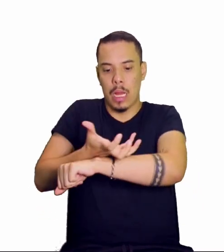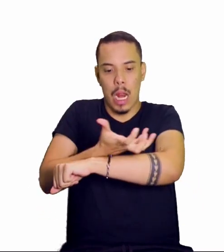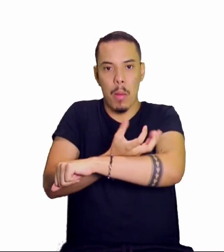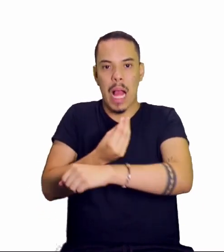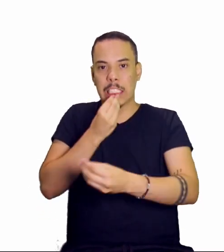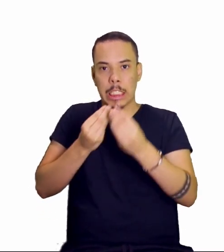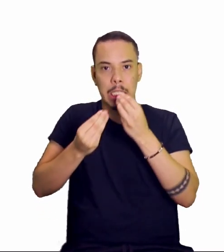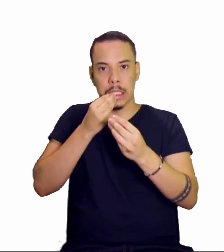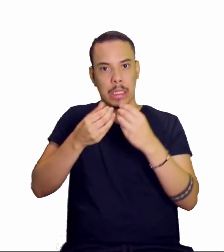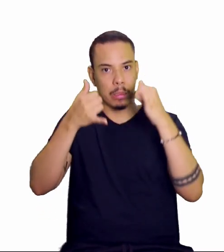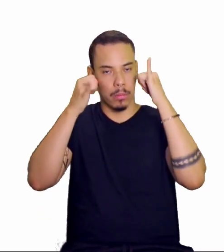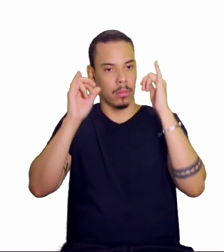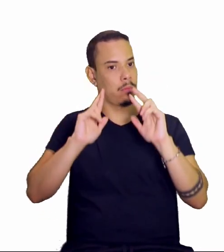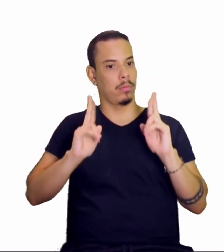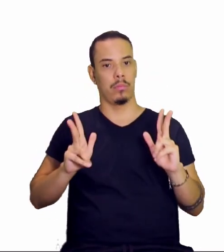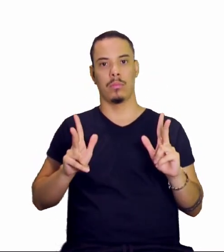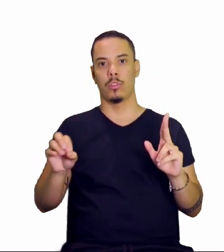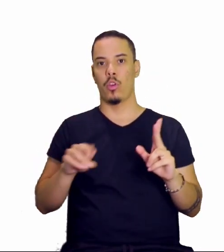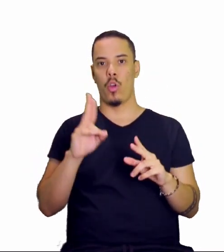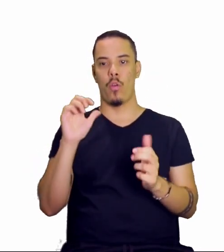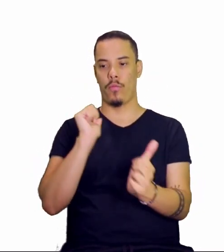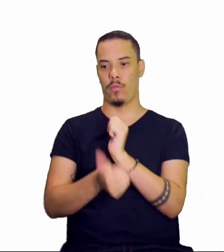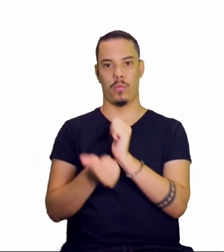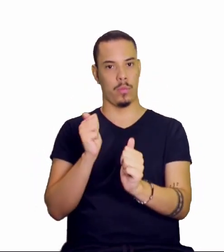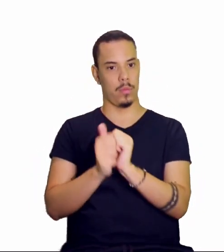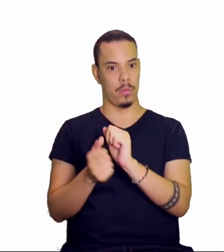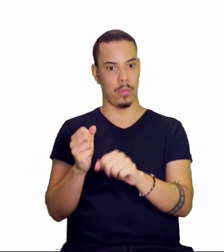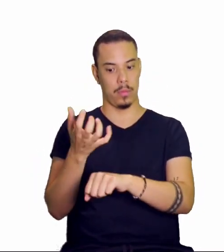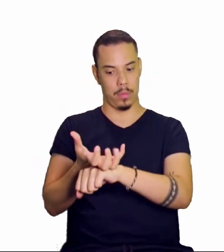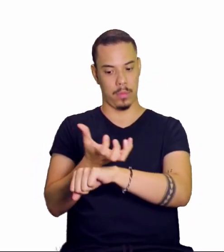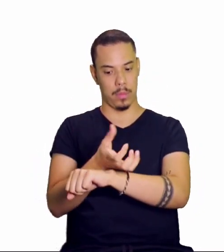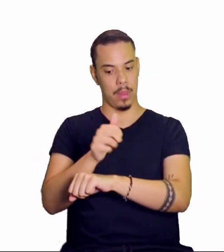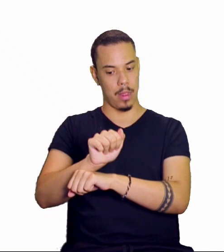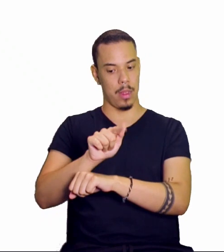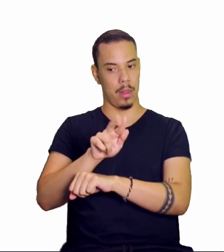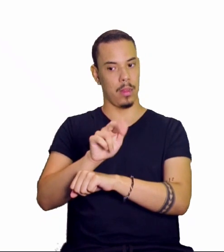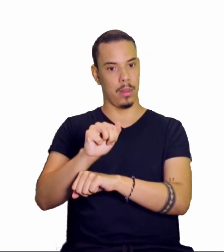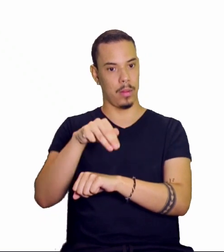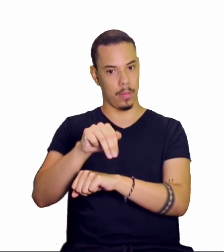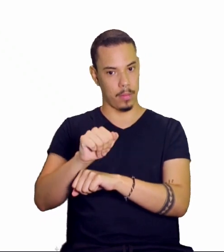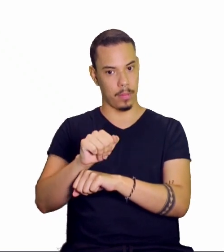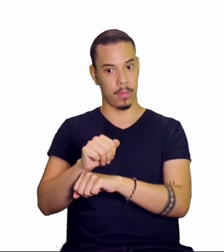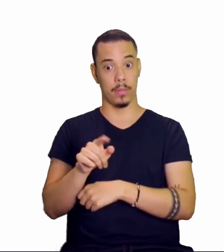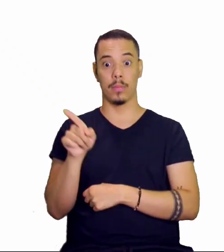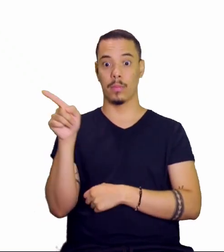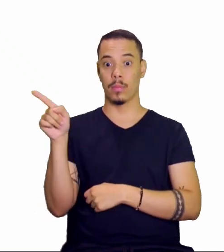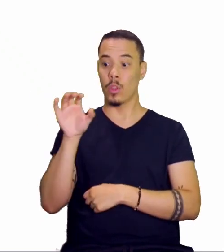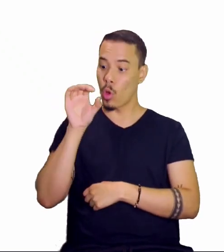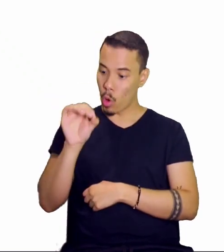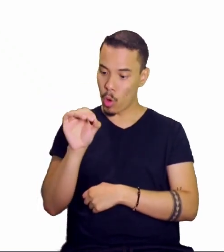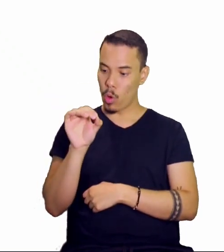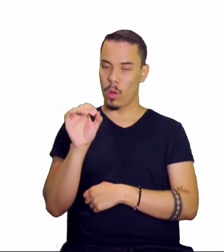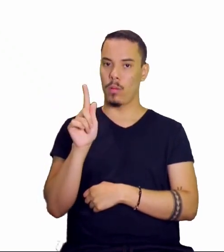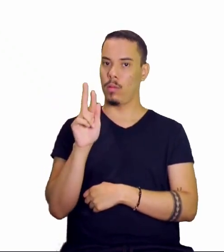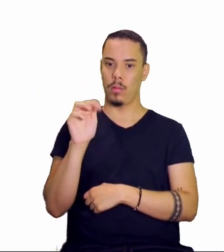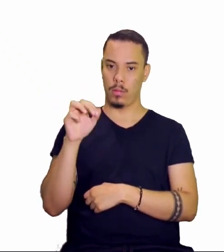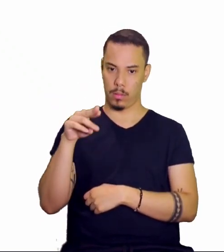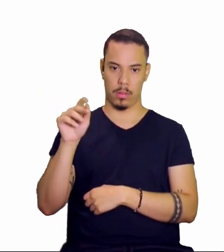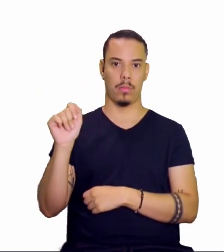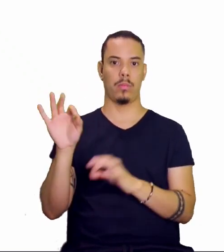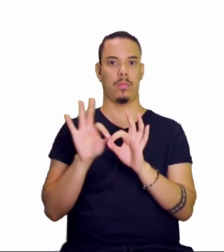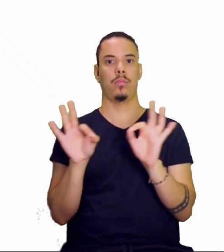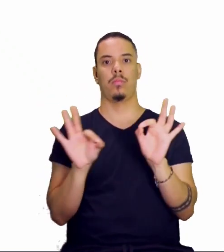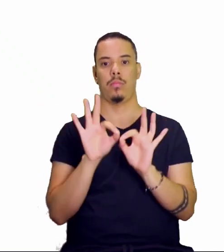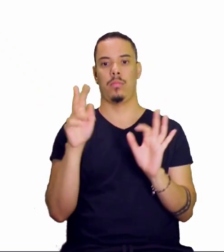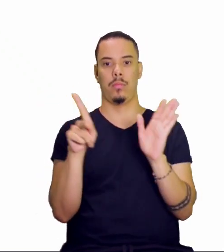o cavalo, que gosta da grama. A grama do campo de futebol, A grama, justamente. Ó, e o grama? E o grama, que é medida, né,